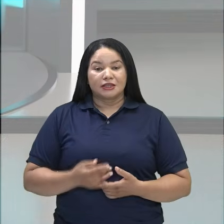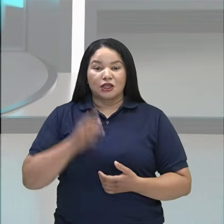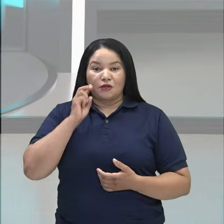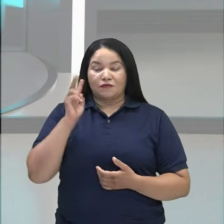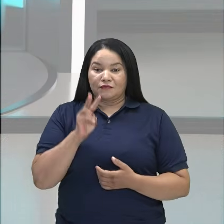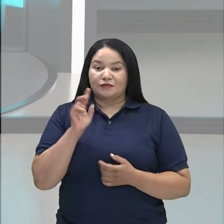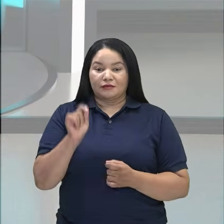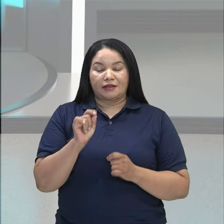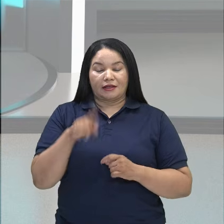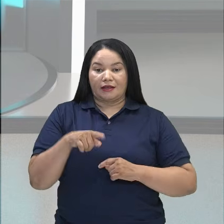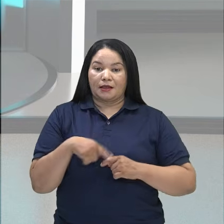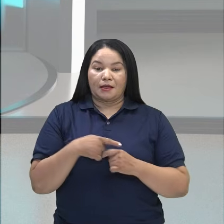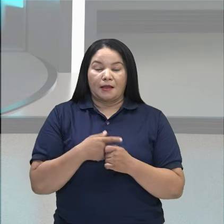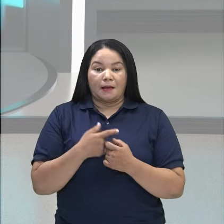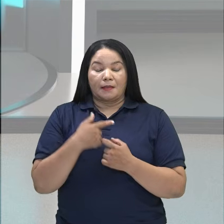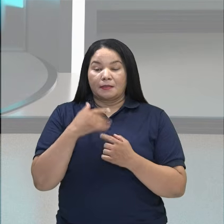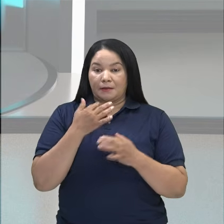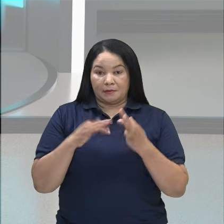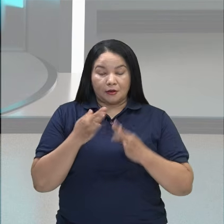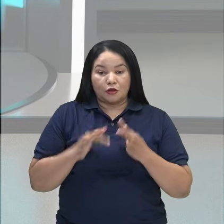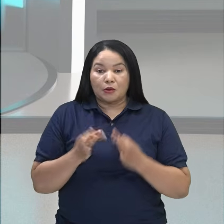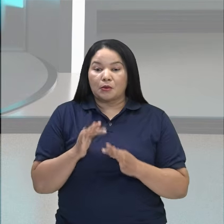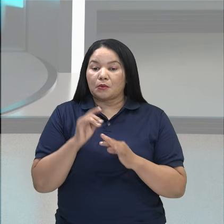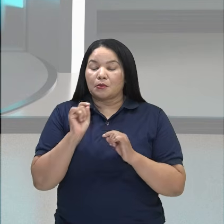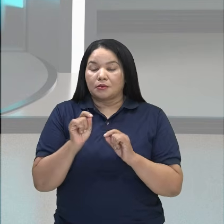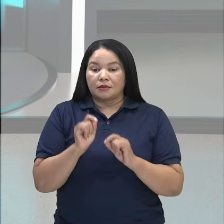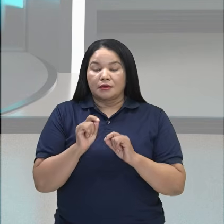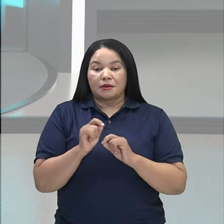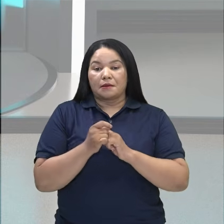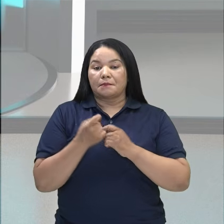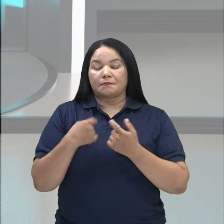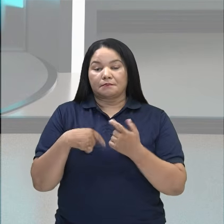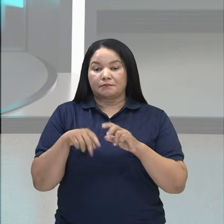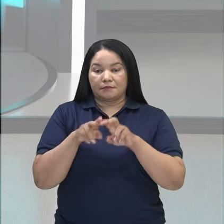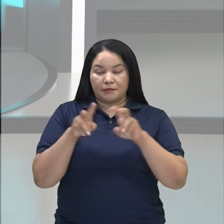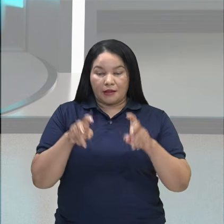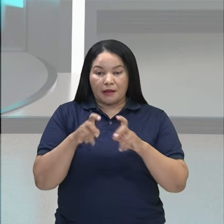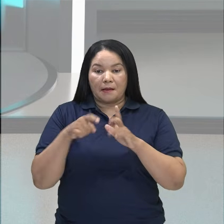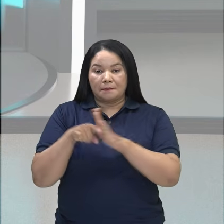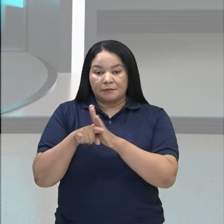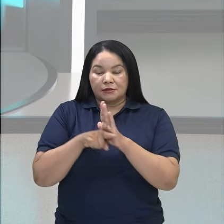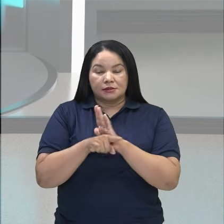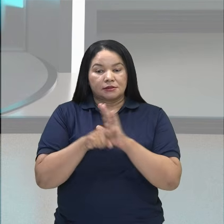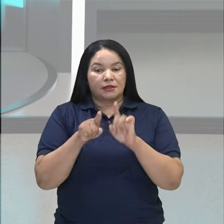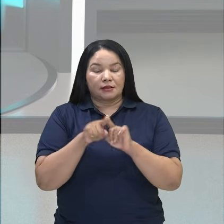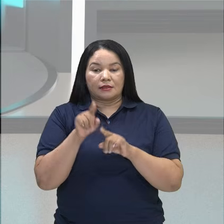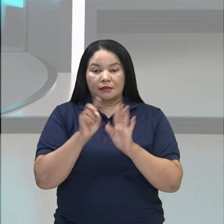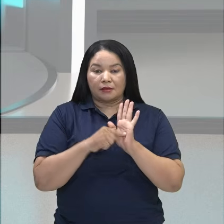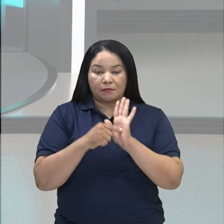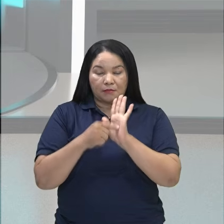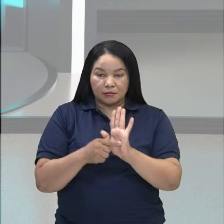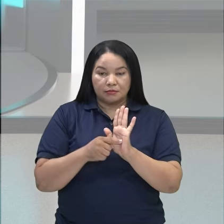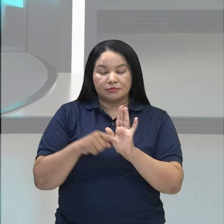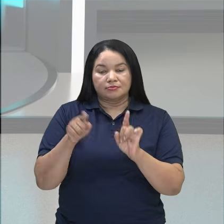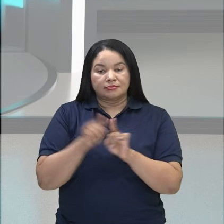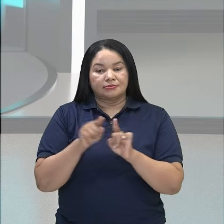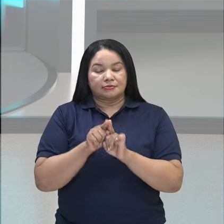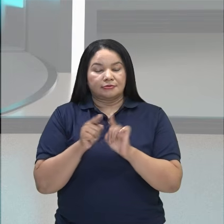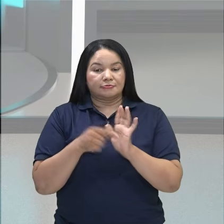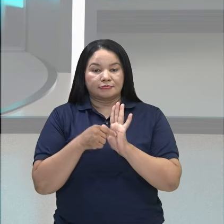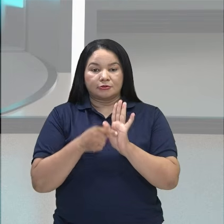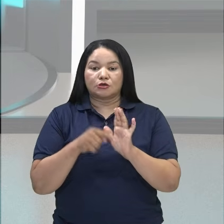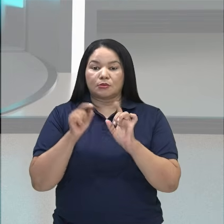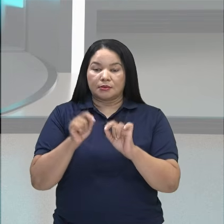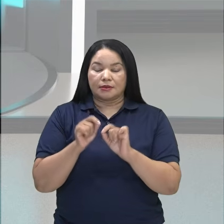que certamente está sendo desenvolvida por conta de uma pesquisa que tem aí o ambiente